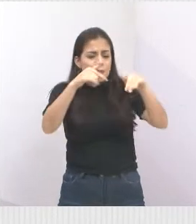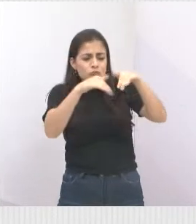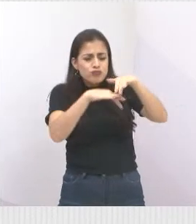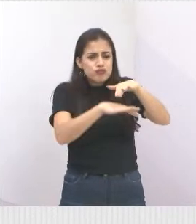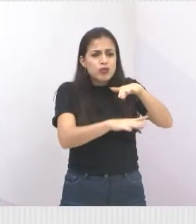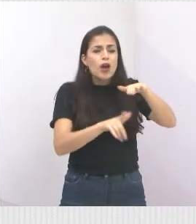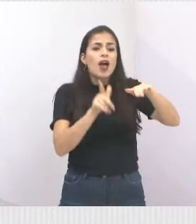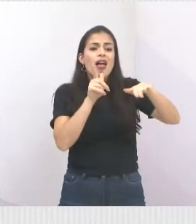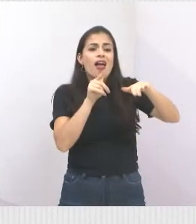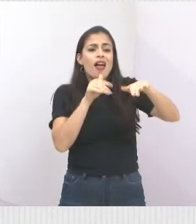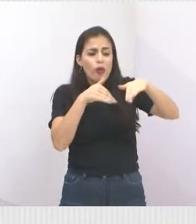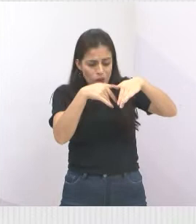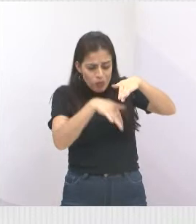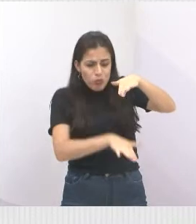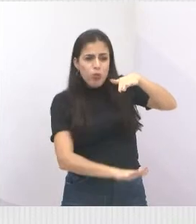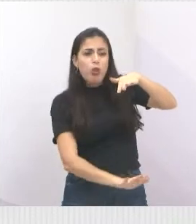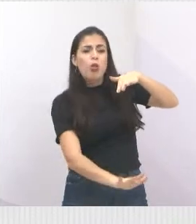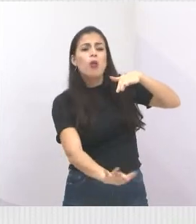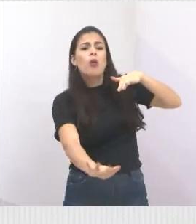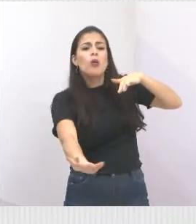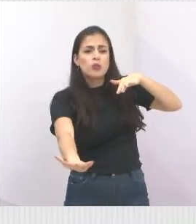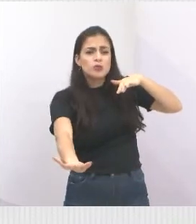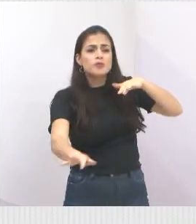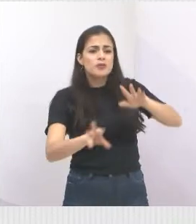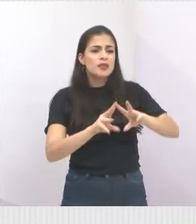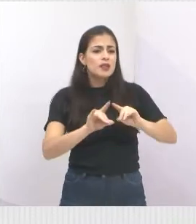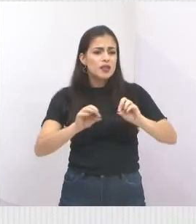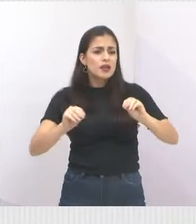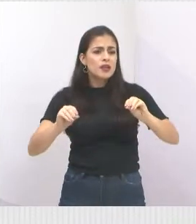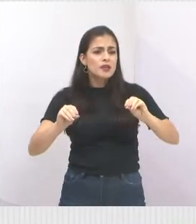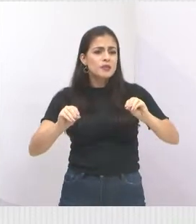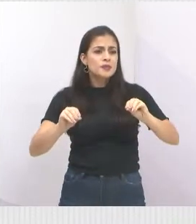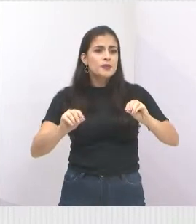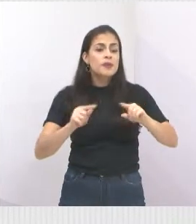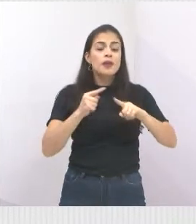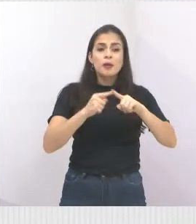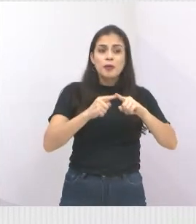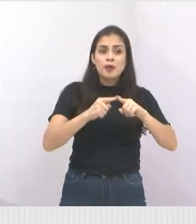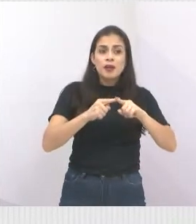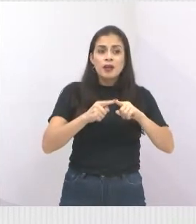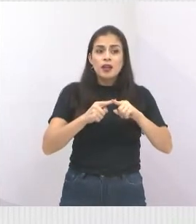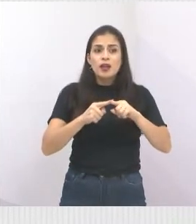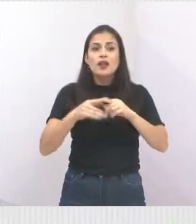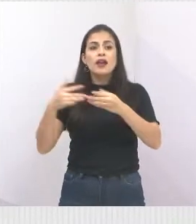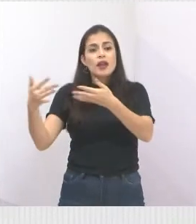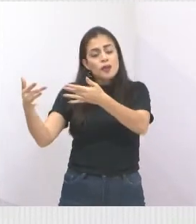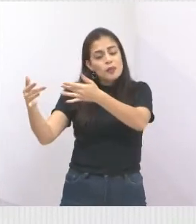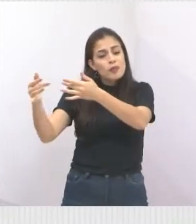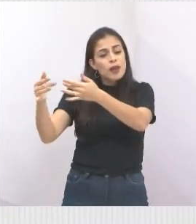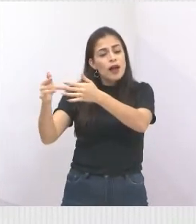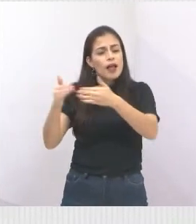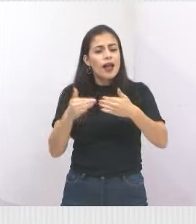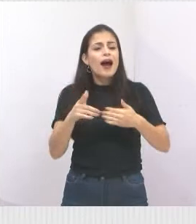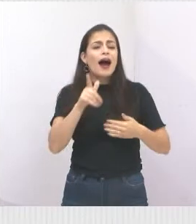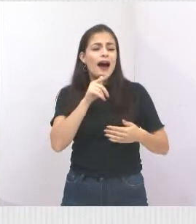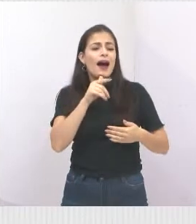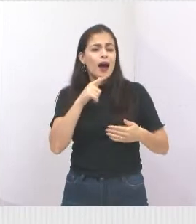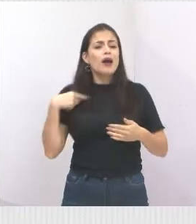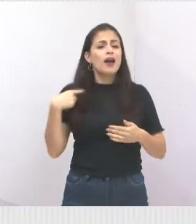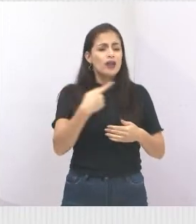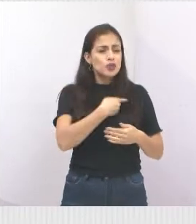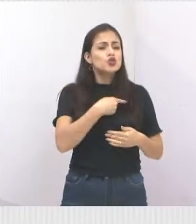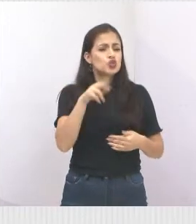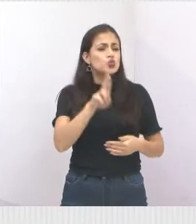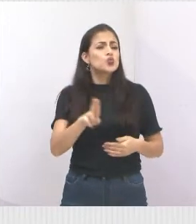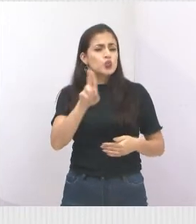freático é responsável pela qualidade da nossa água também então vocês percebam que tem um efeito Cascata ser gente como